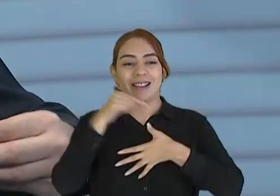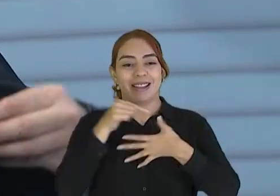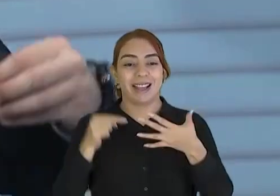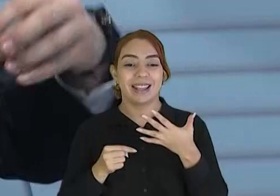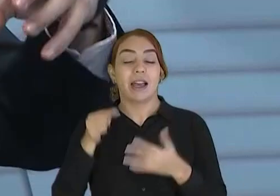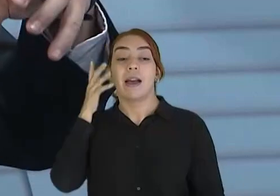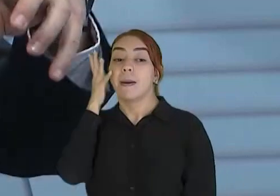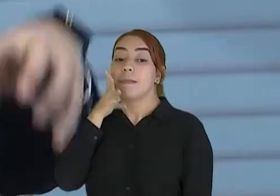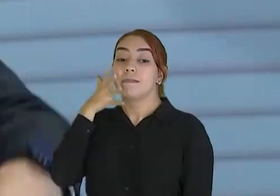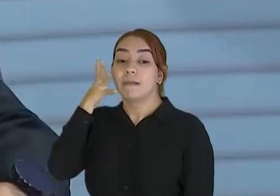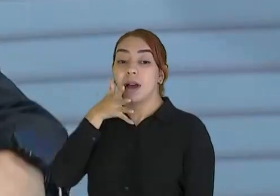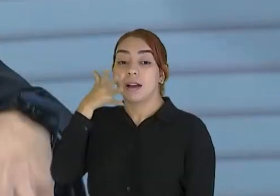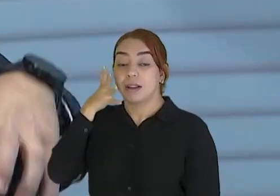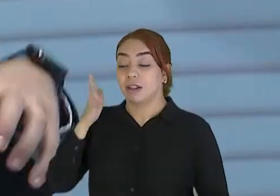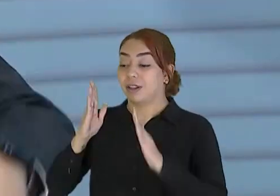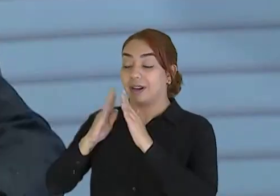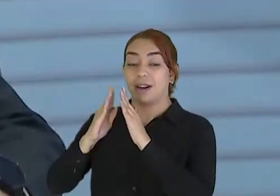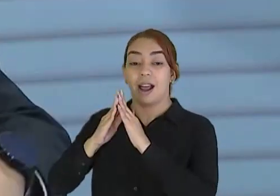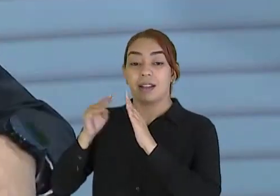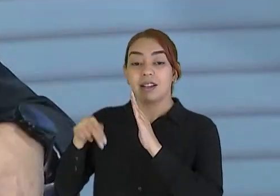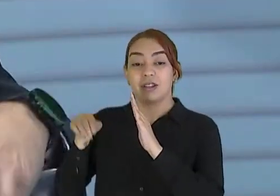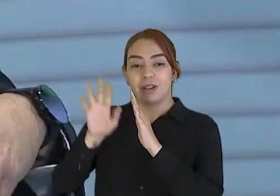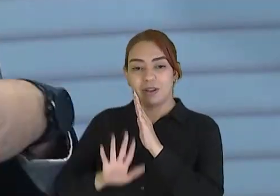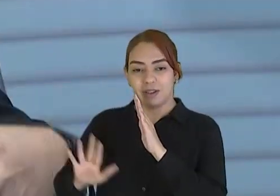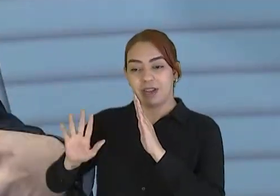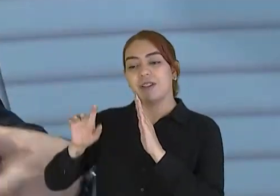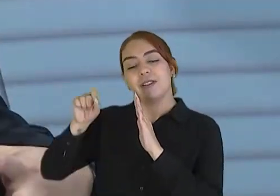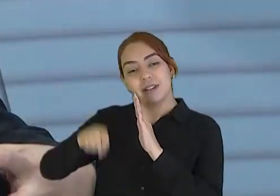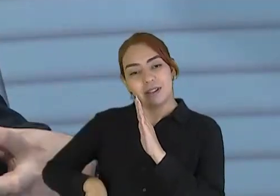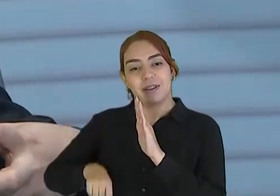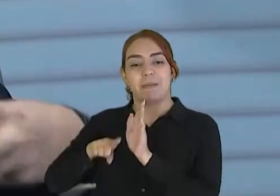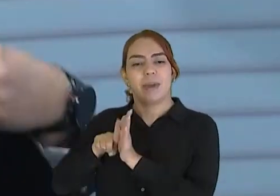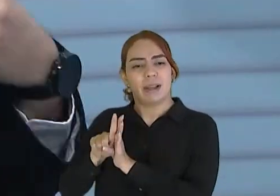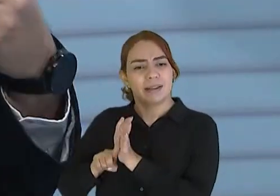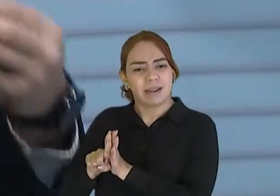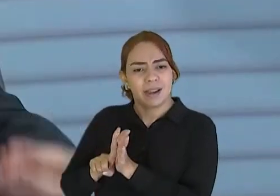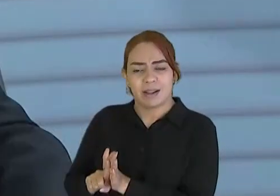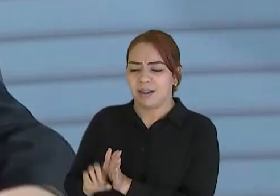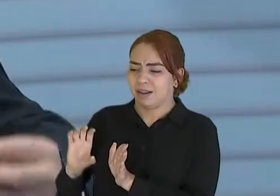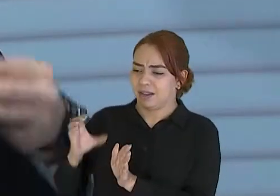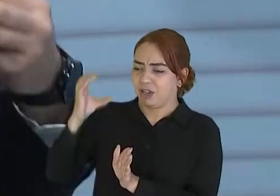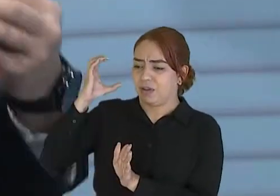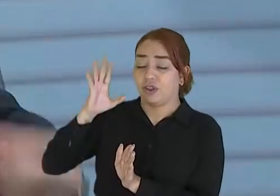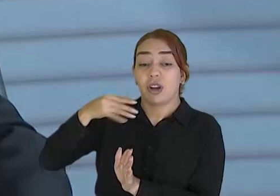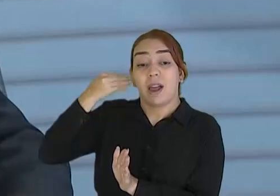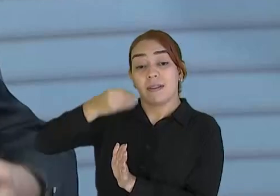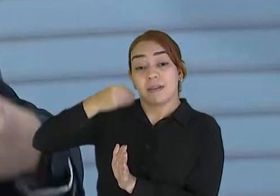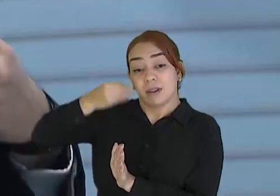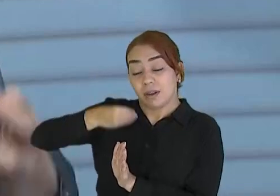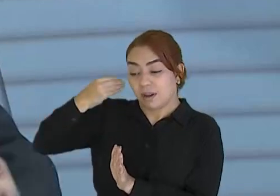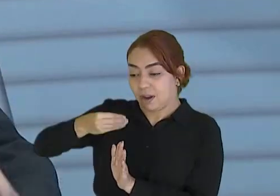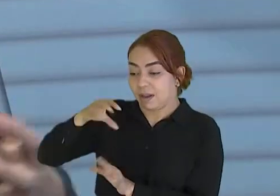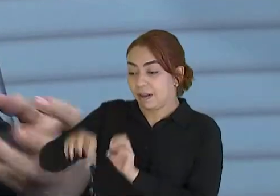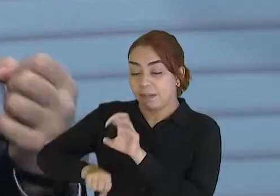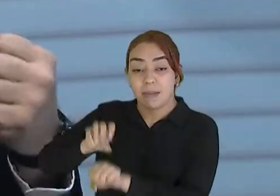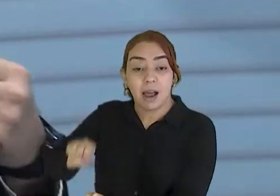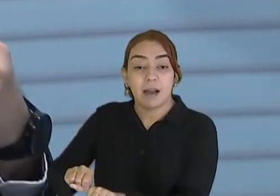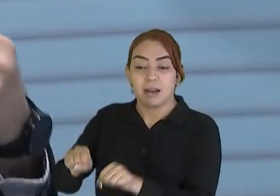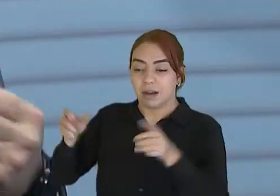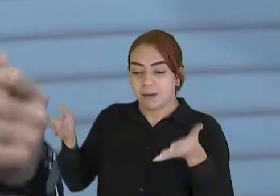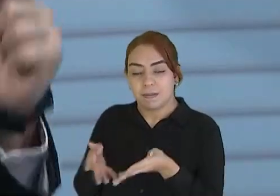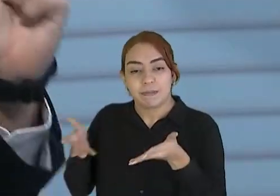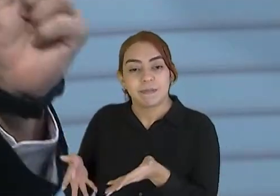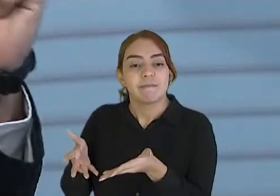palestrantes daqui, da região, que enriquece. Por quê? Porque eles que vivem, eles que sobrevivem, eles que criam, eles que têm